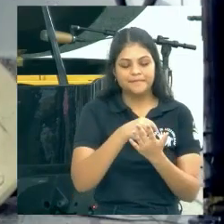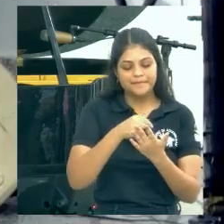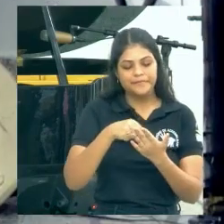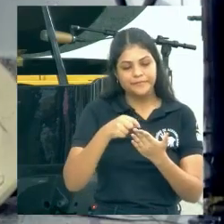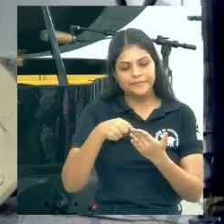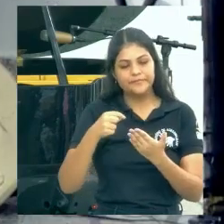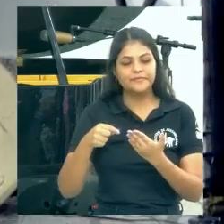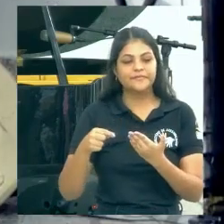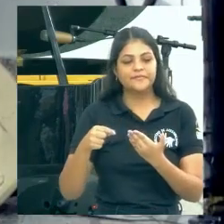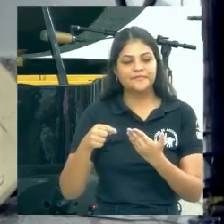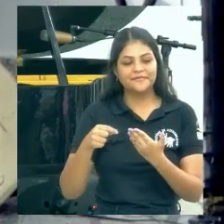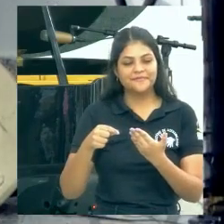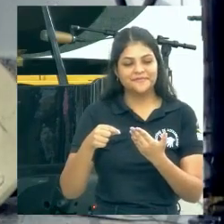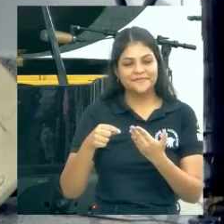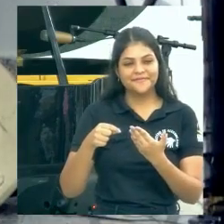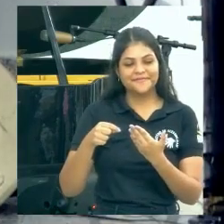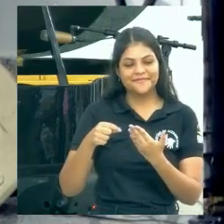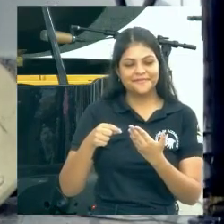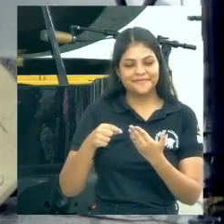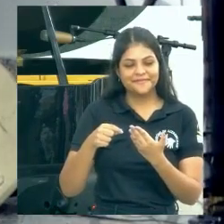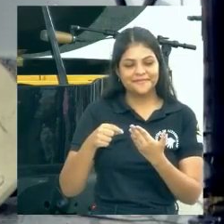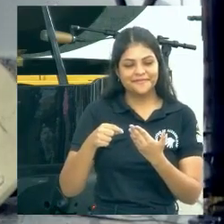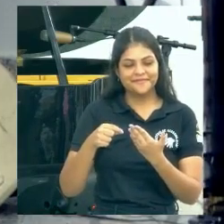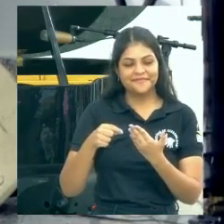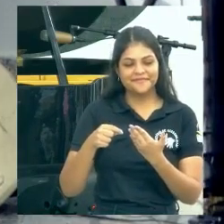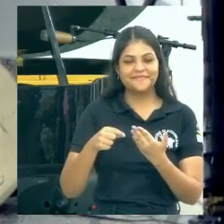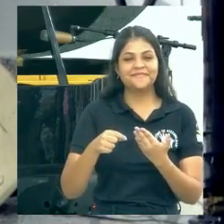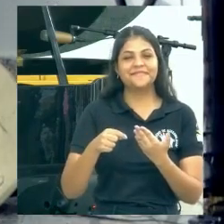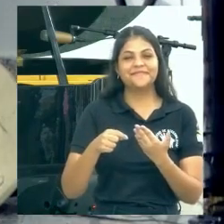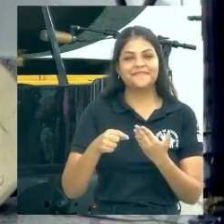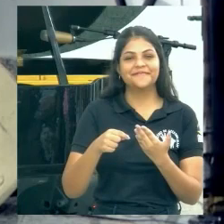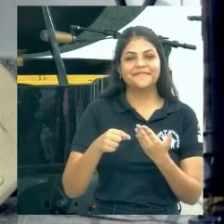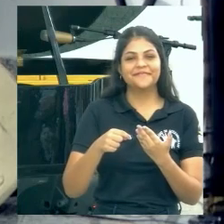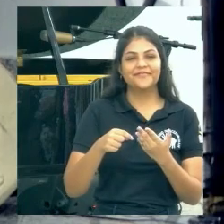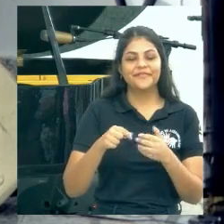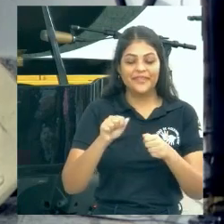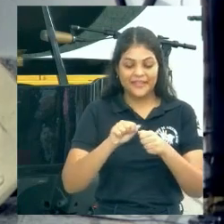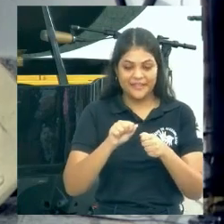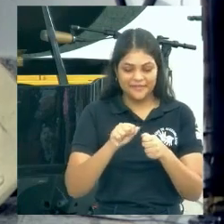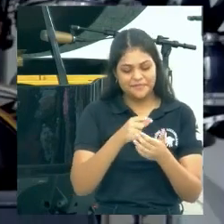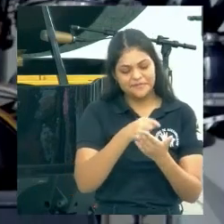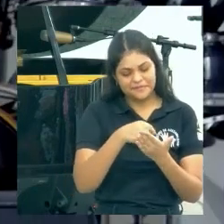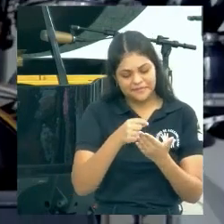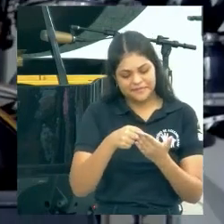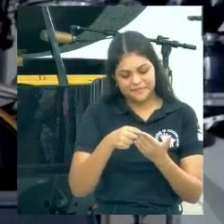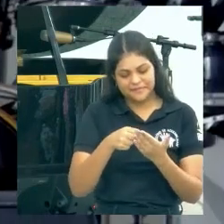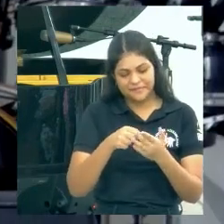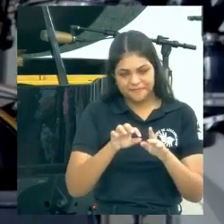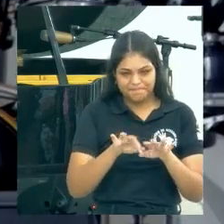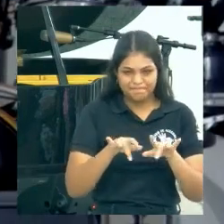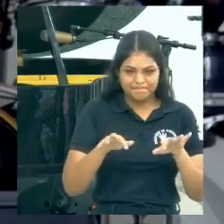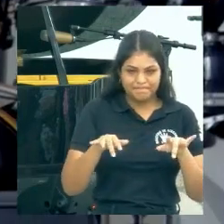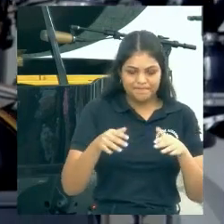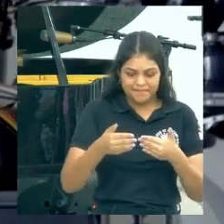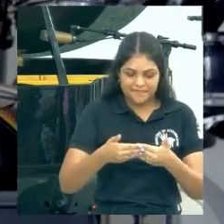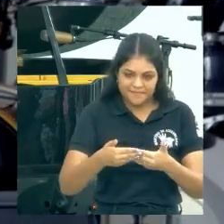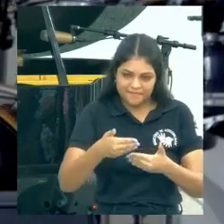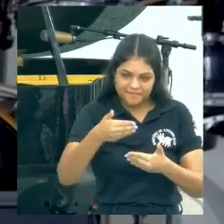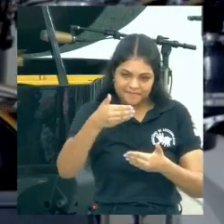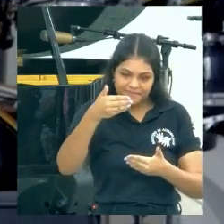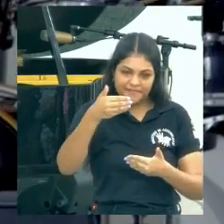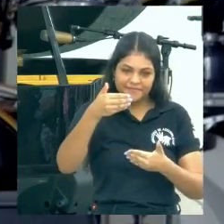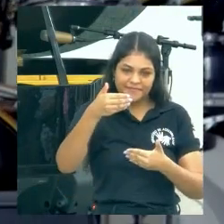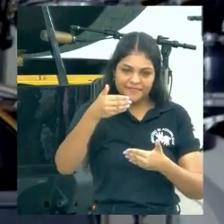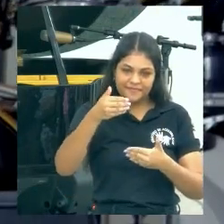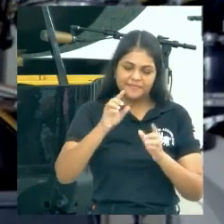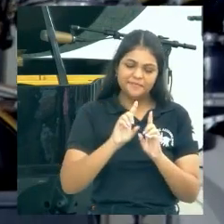E algumas cartas eram feitas ali. E o impressionante é que você digitava e imprimia ao mesmo tempo. Bem diferente